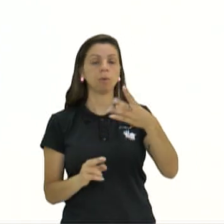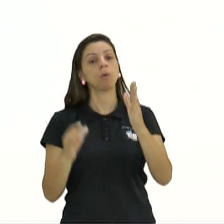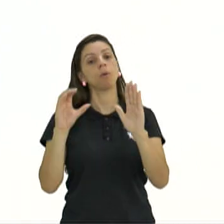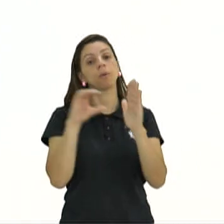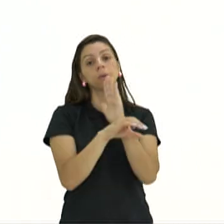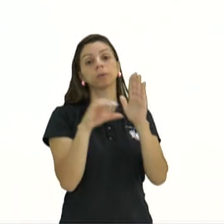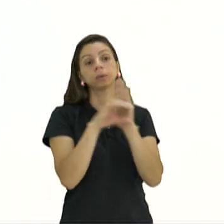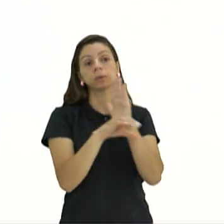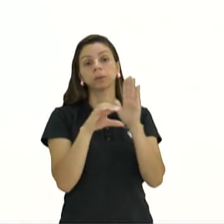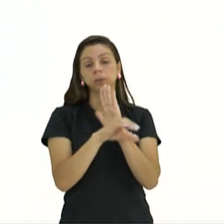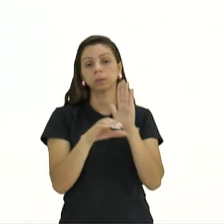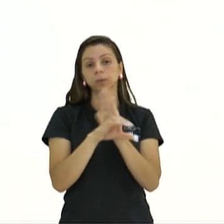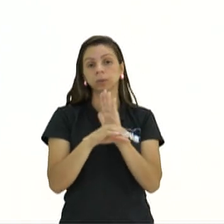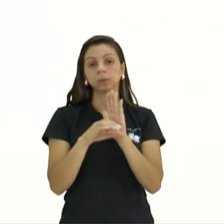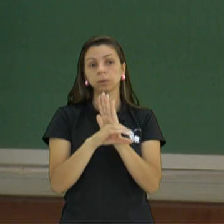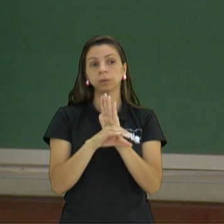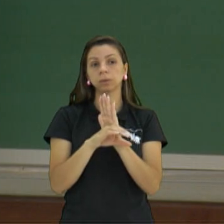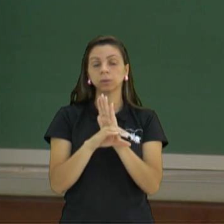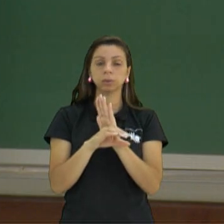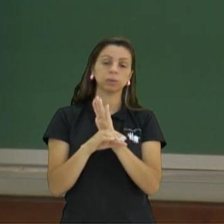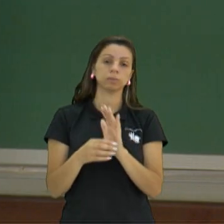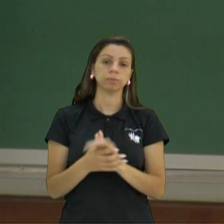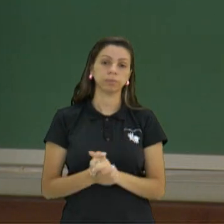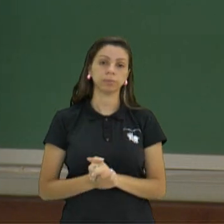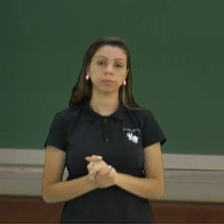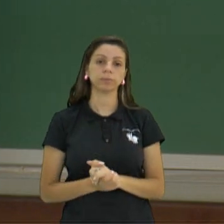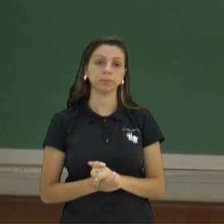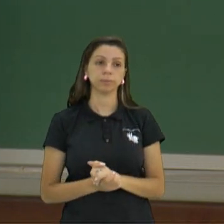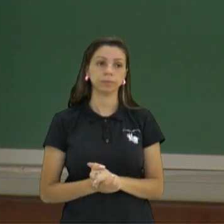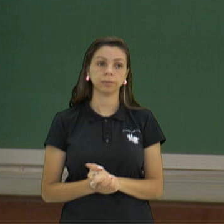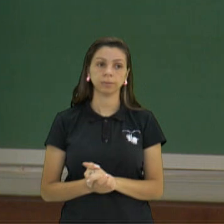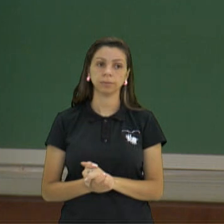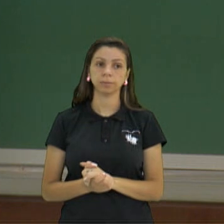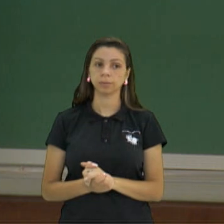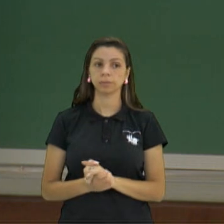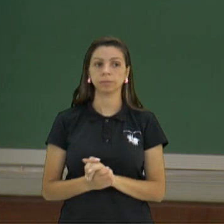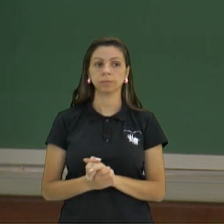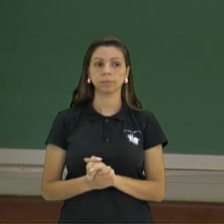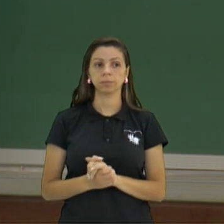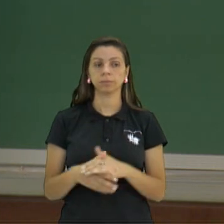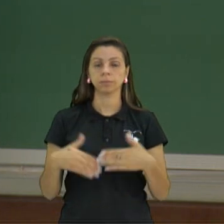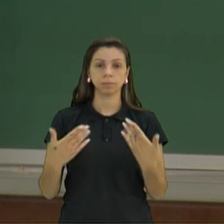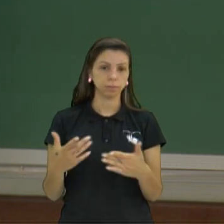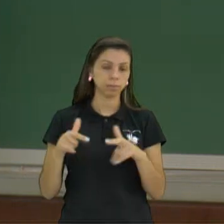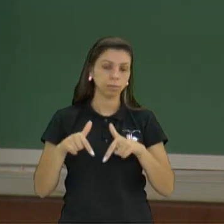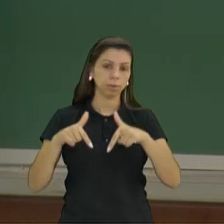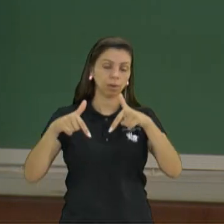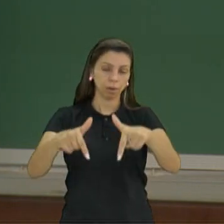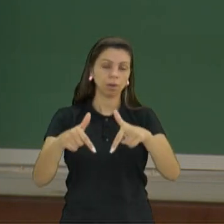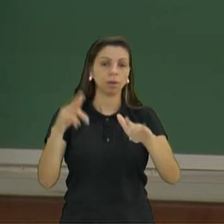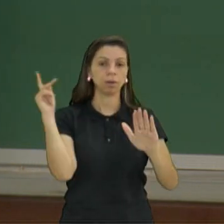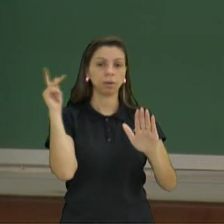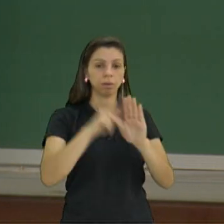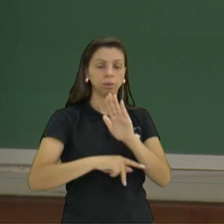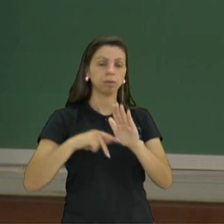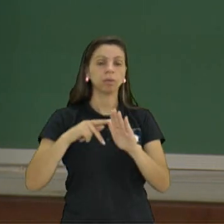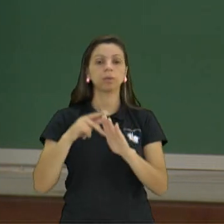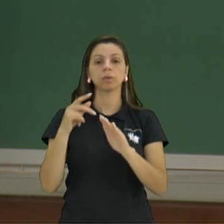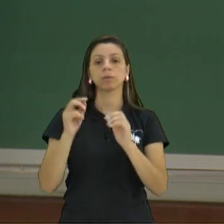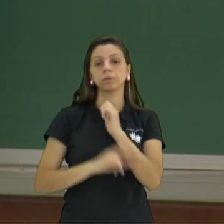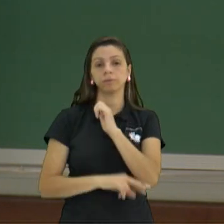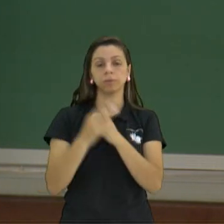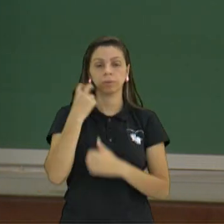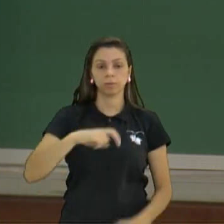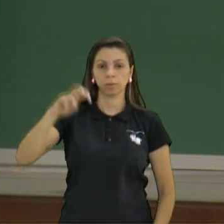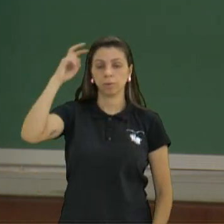aqui para essa situação. A outra, a ação faz parte do projeto de Diversidade Cultural, a